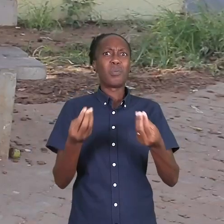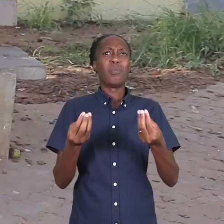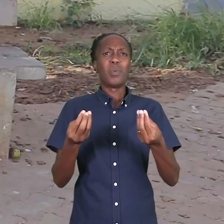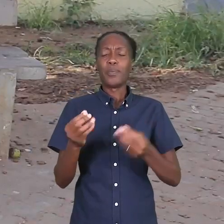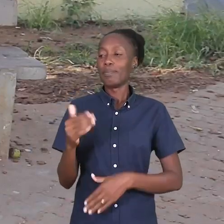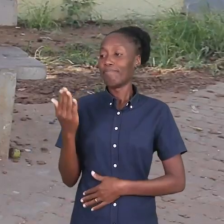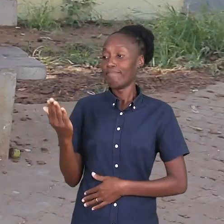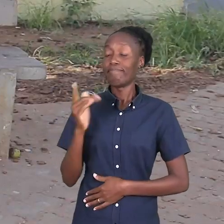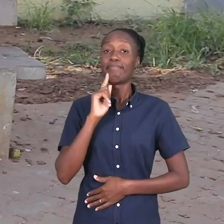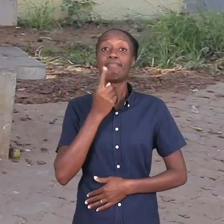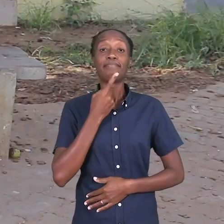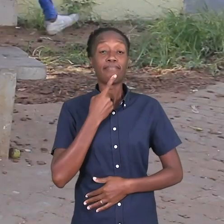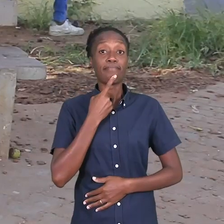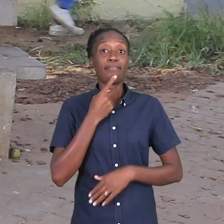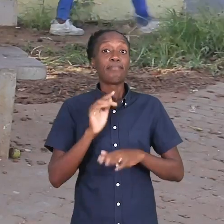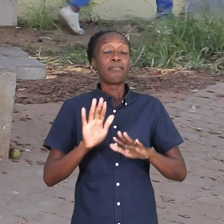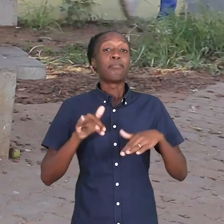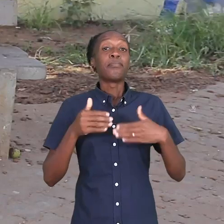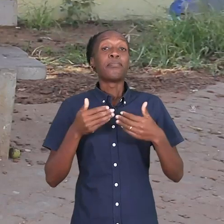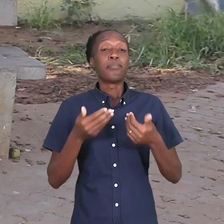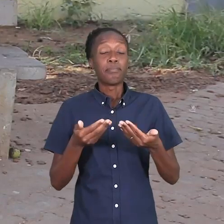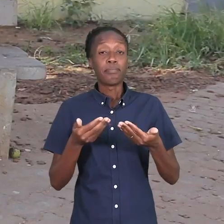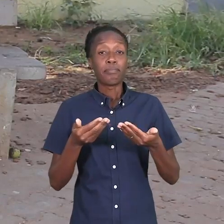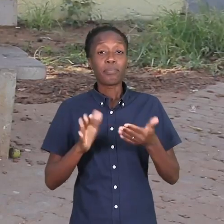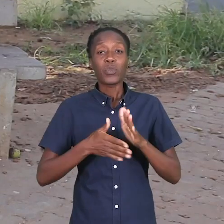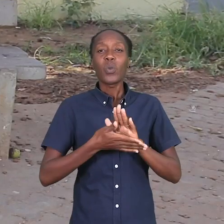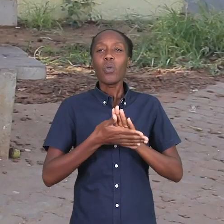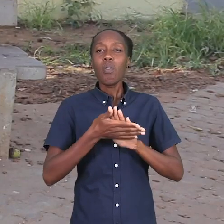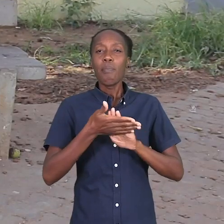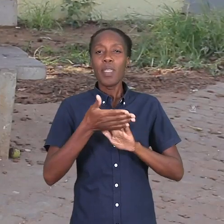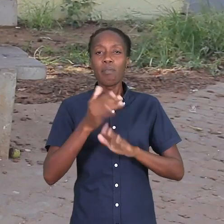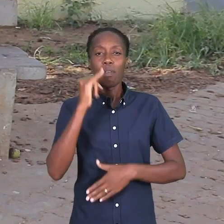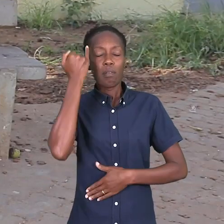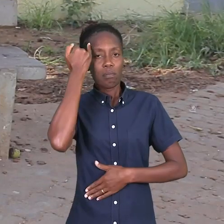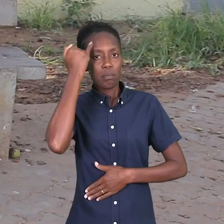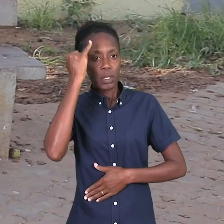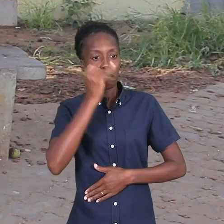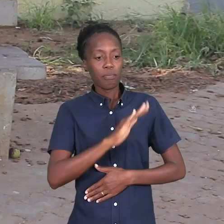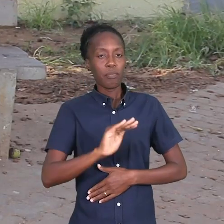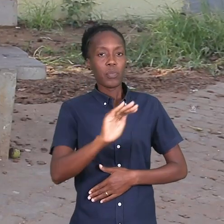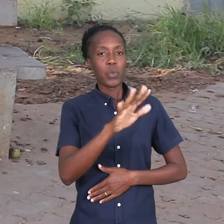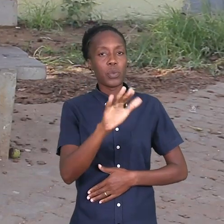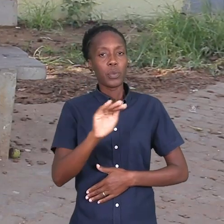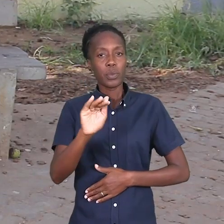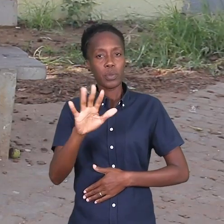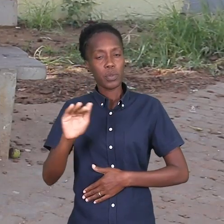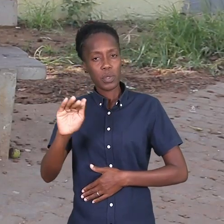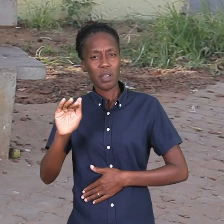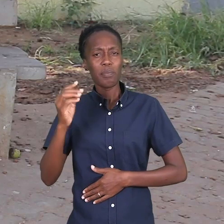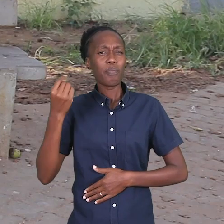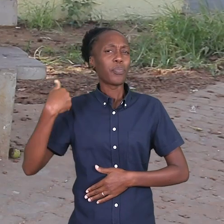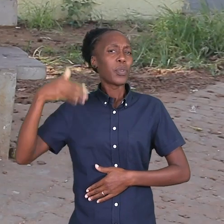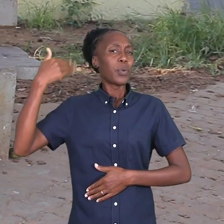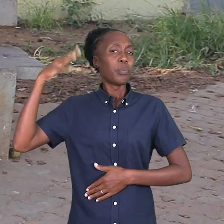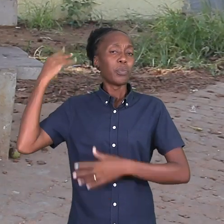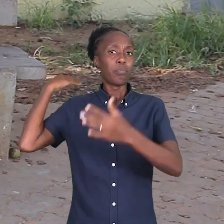sempre sustentar? Bom, inicialmente isso parte da sociedade. Porque isso